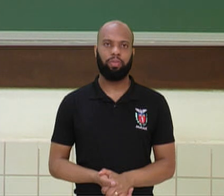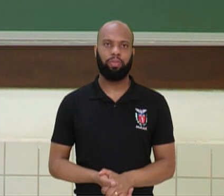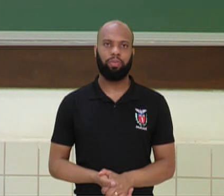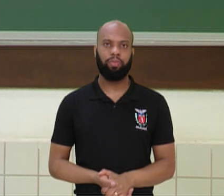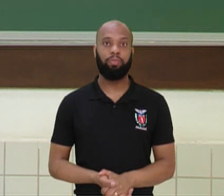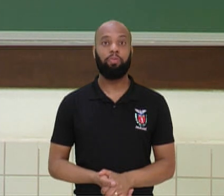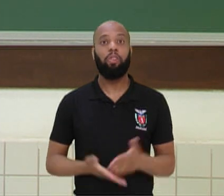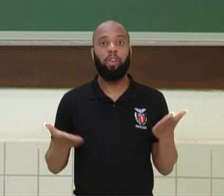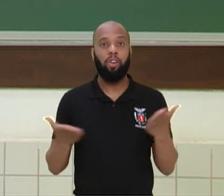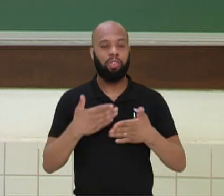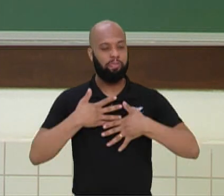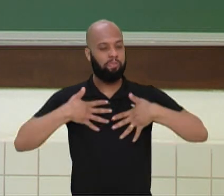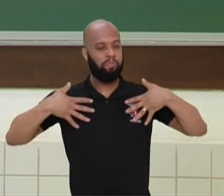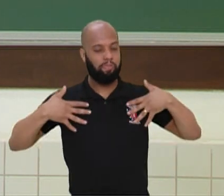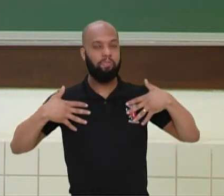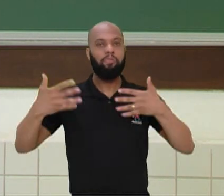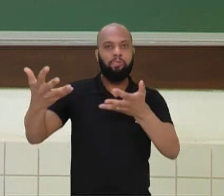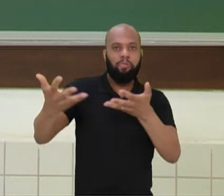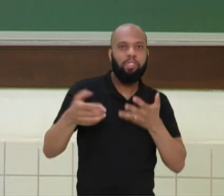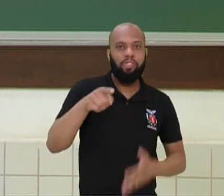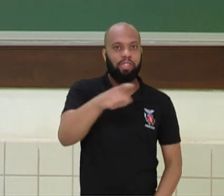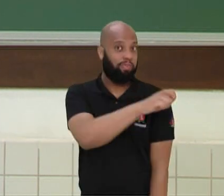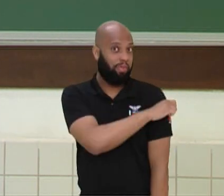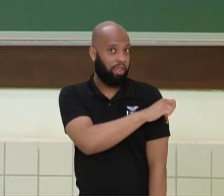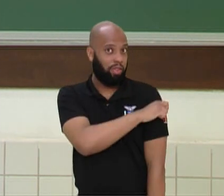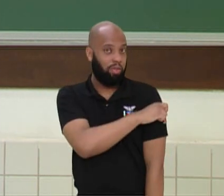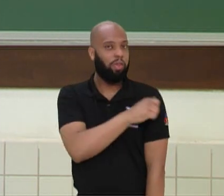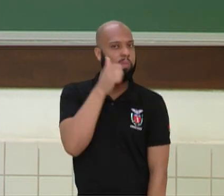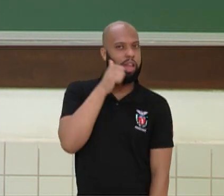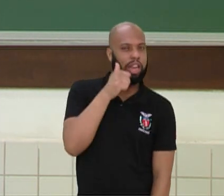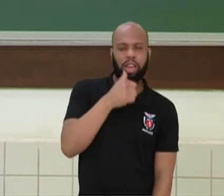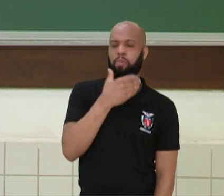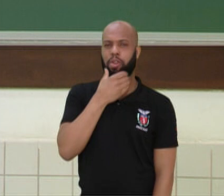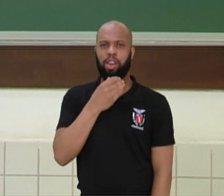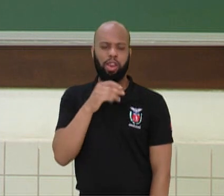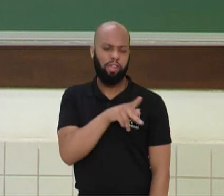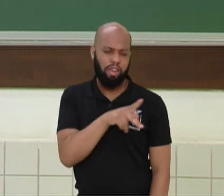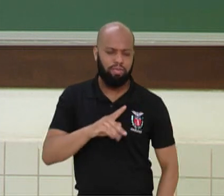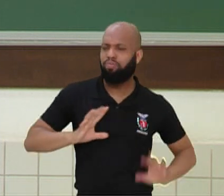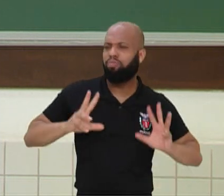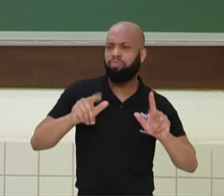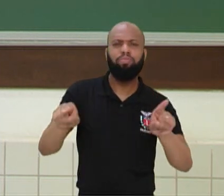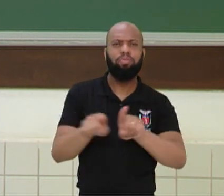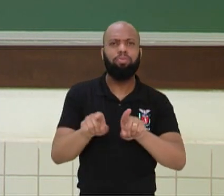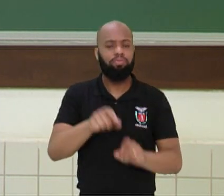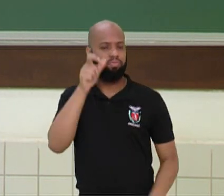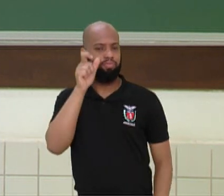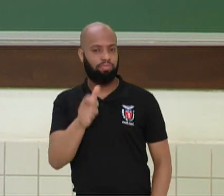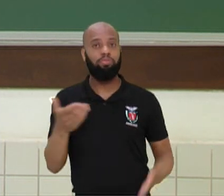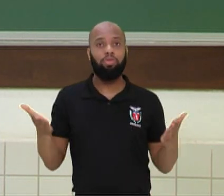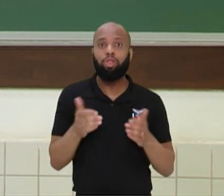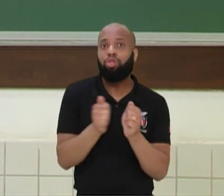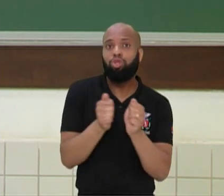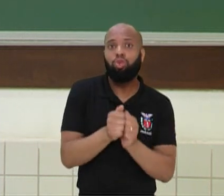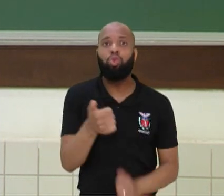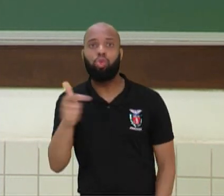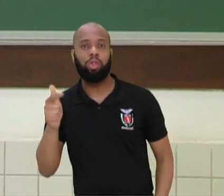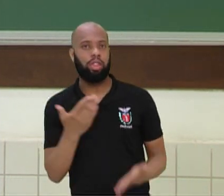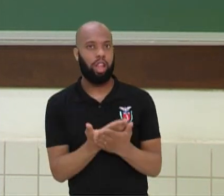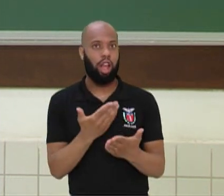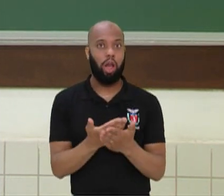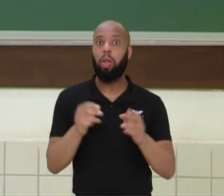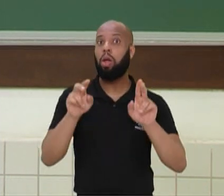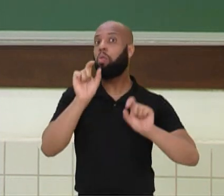É com satisfação que eu convido você, aluno, aluna, professor, professora e demais interessados a acompanhar mais essa aula de